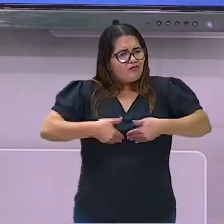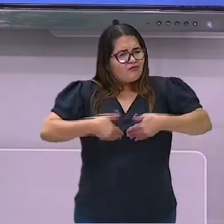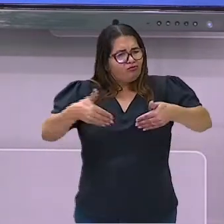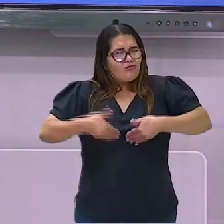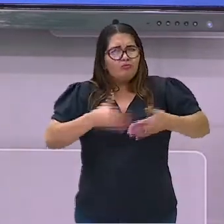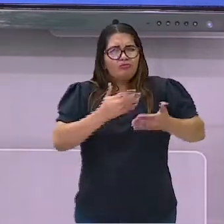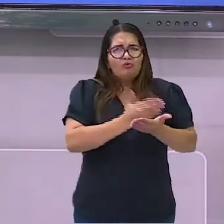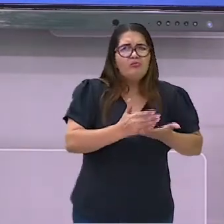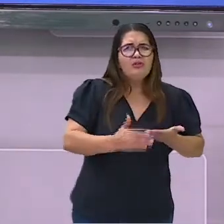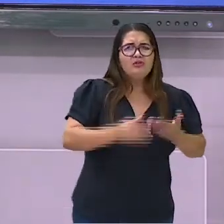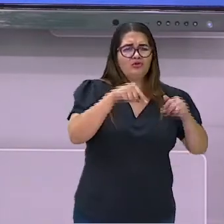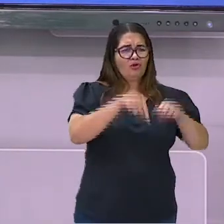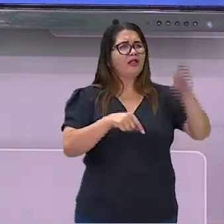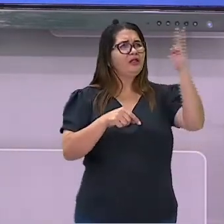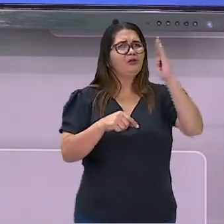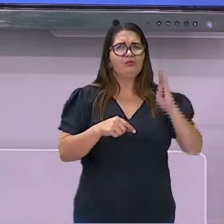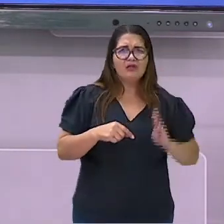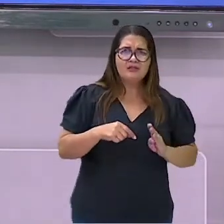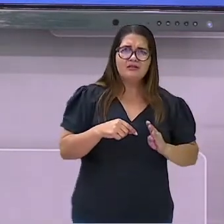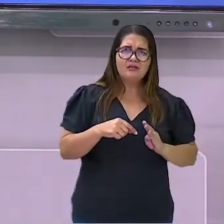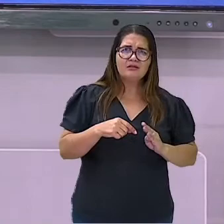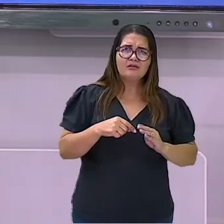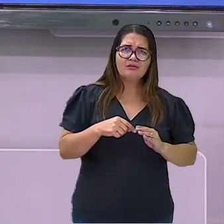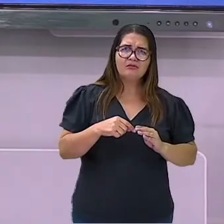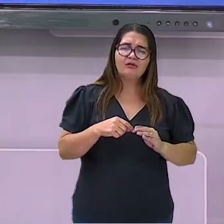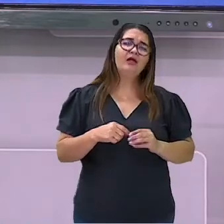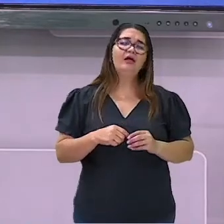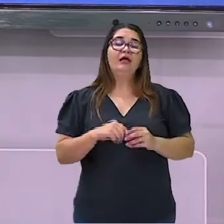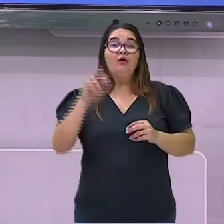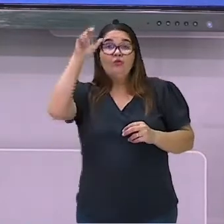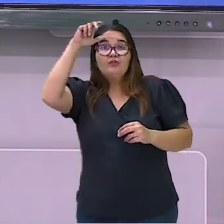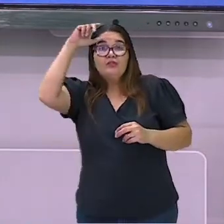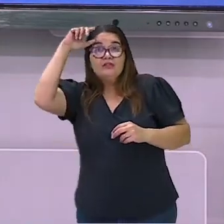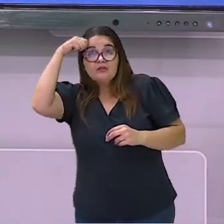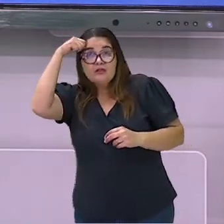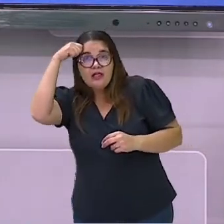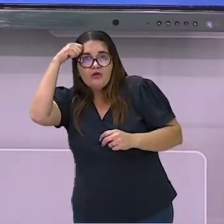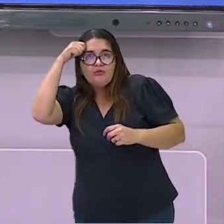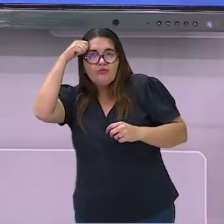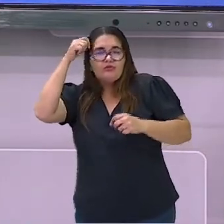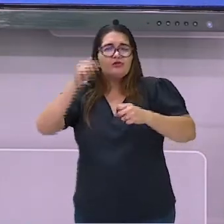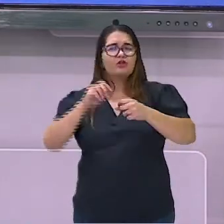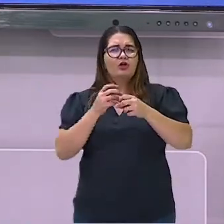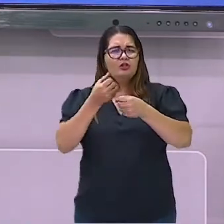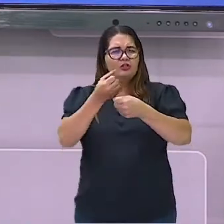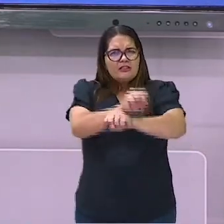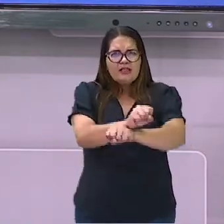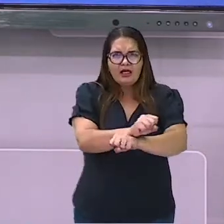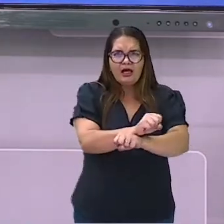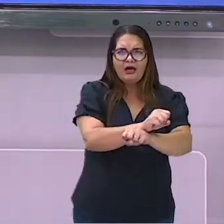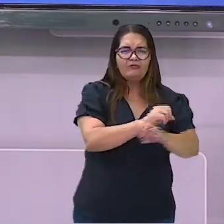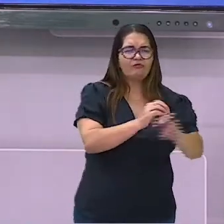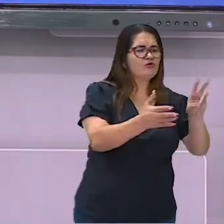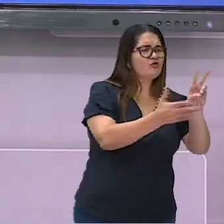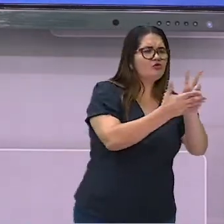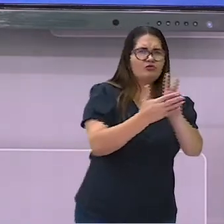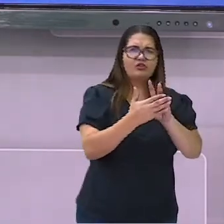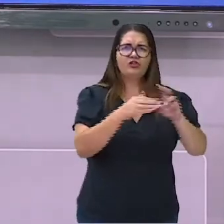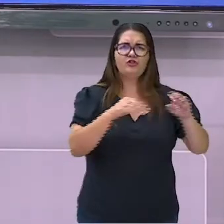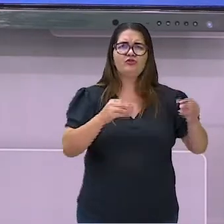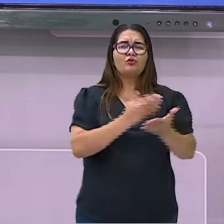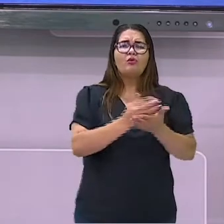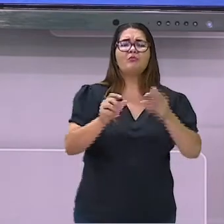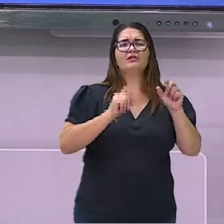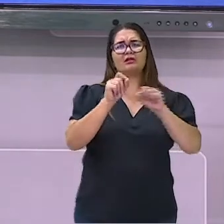estava morrendo por inanição, ou seja, por falta de alimentos. Aí abriram os precedentes,